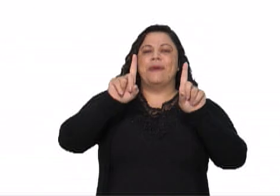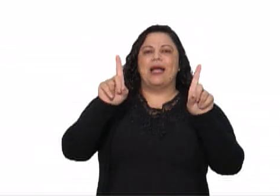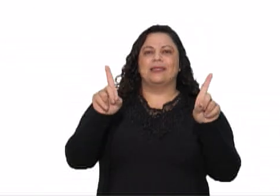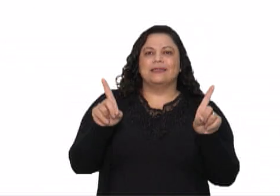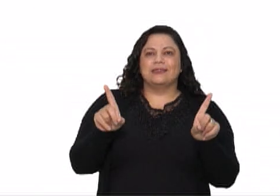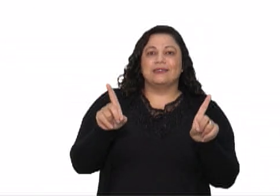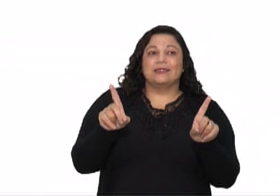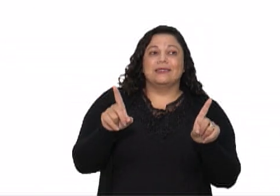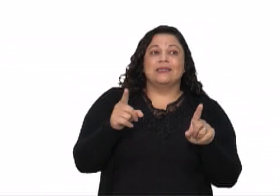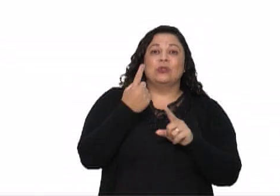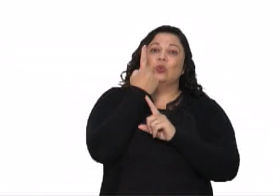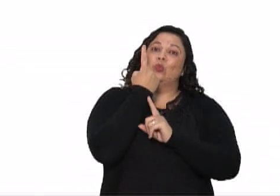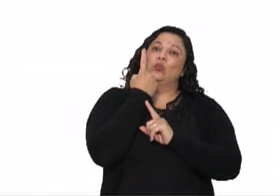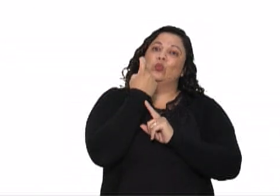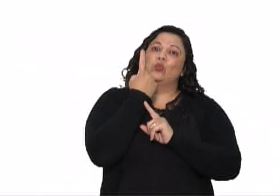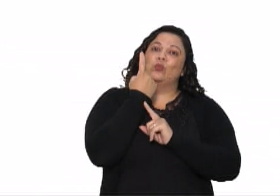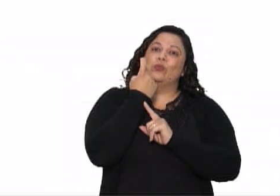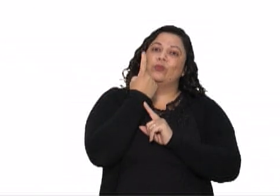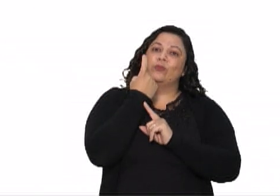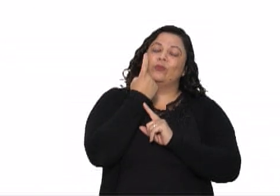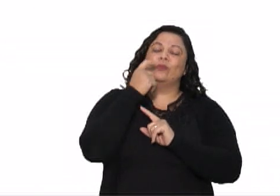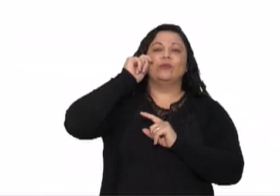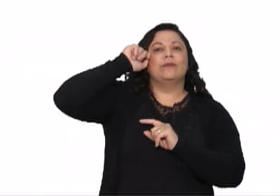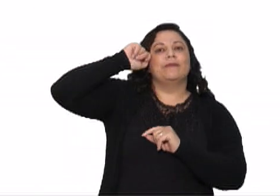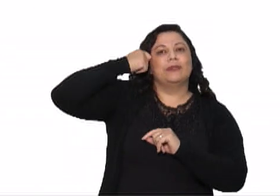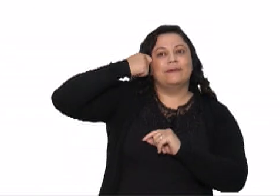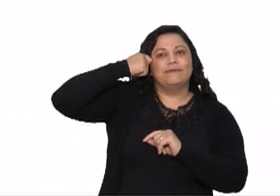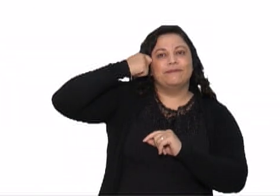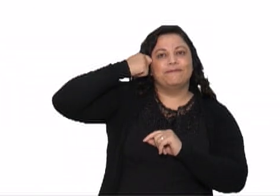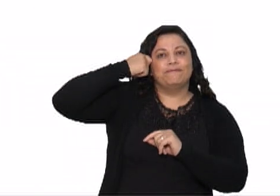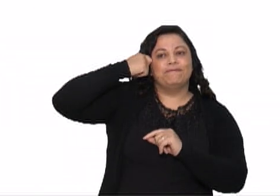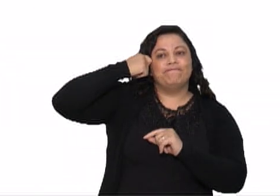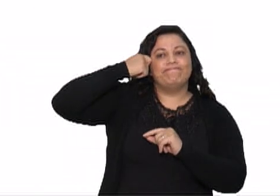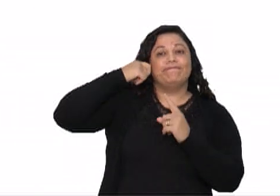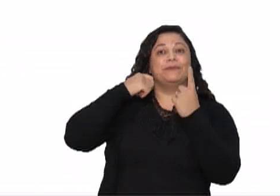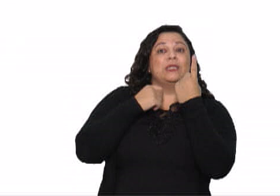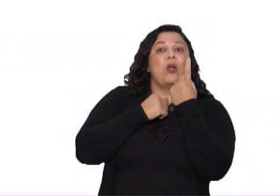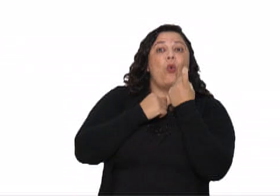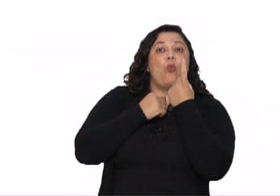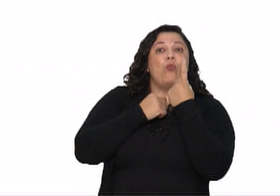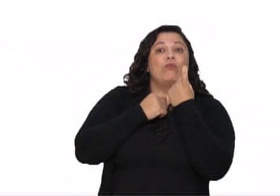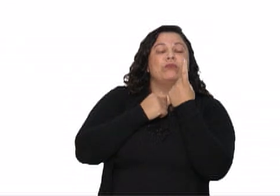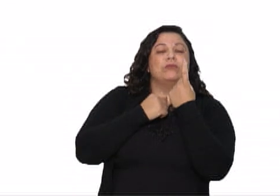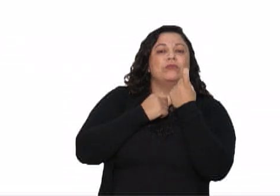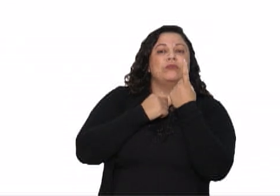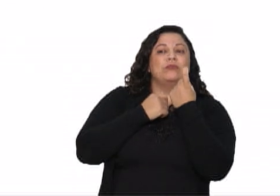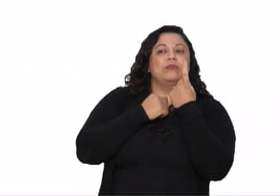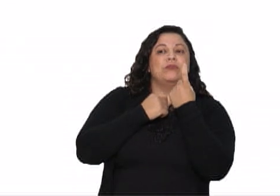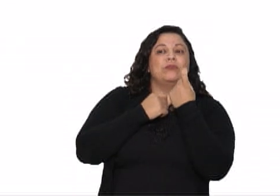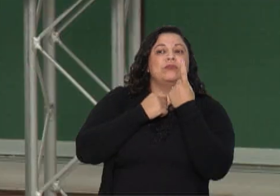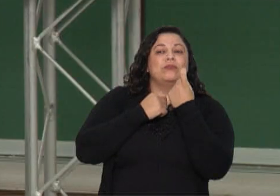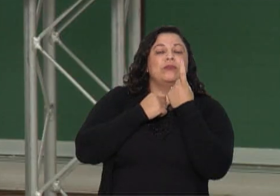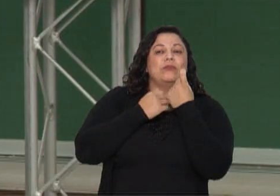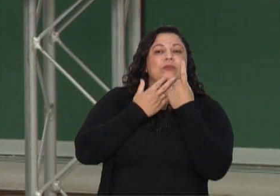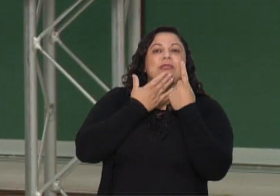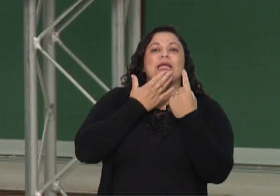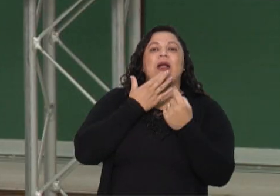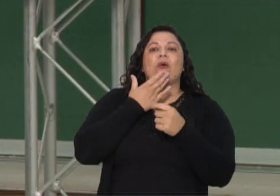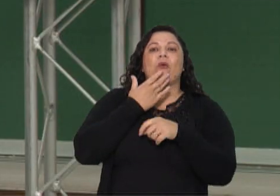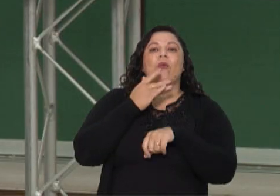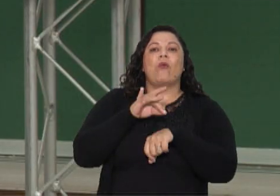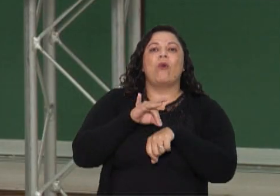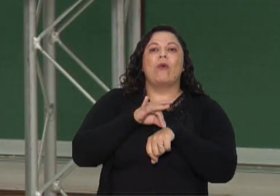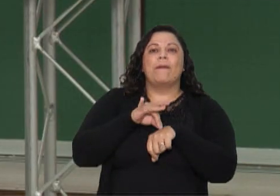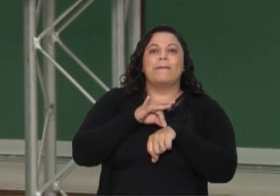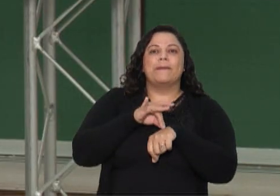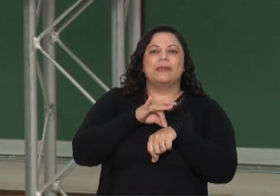tenho somente um preto, ó, tá vendo? Um preto. Vai saber por quê, né?